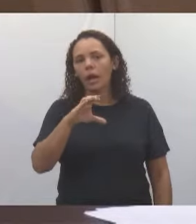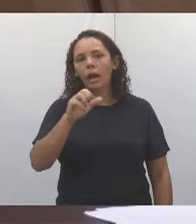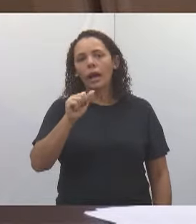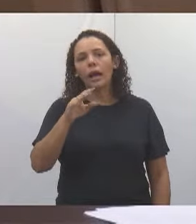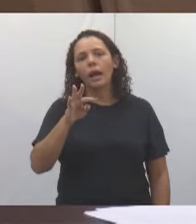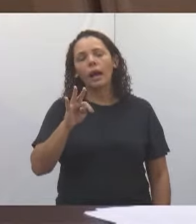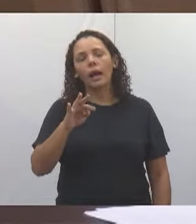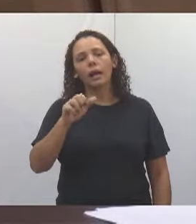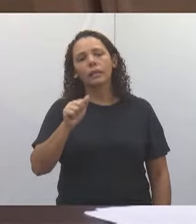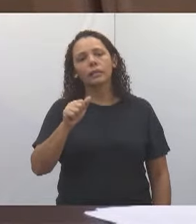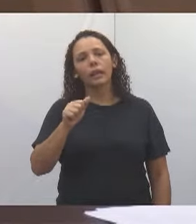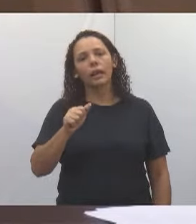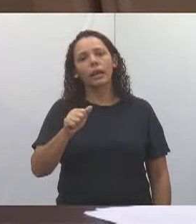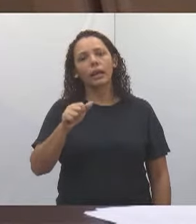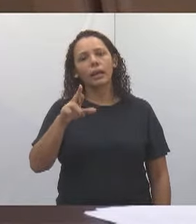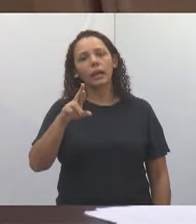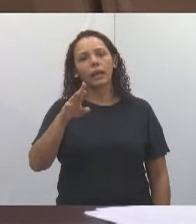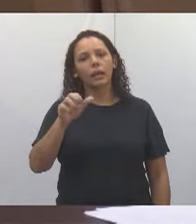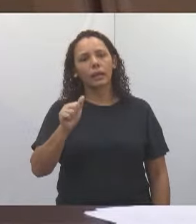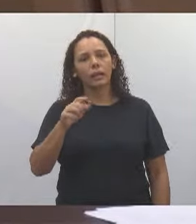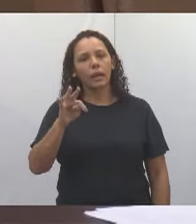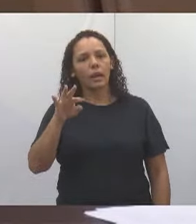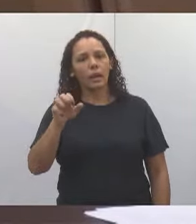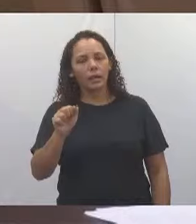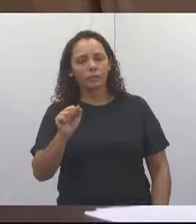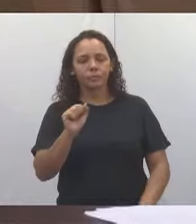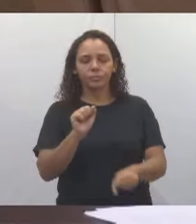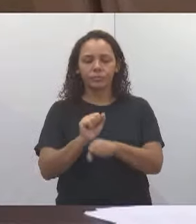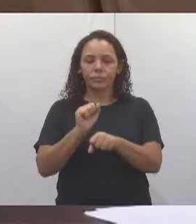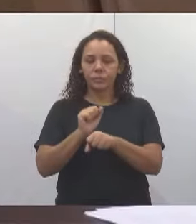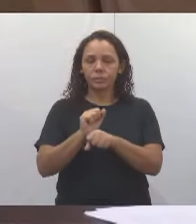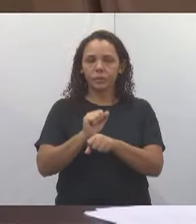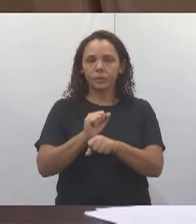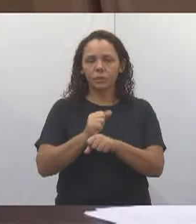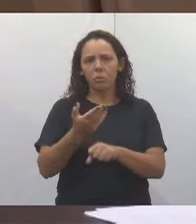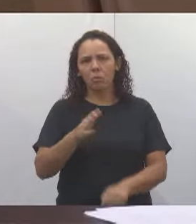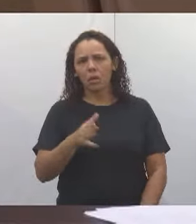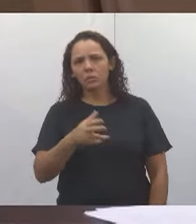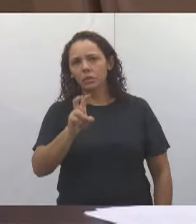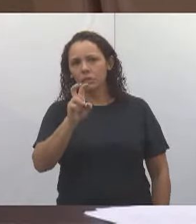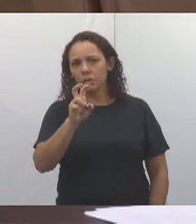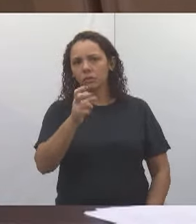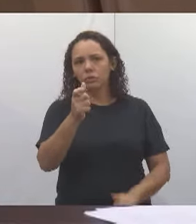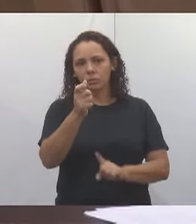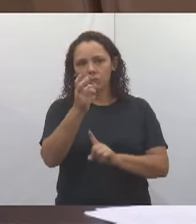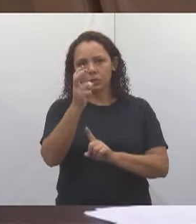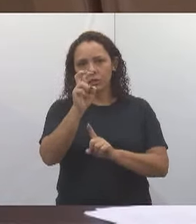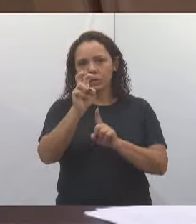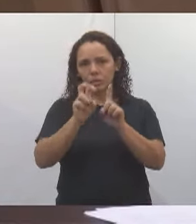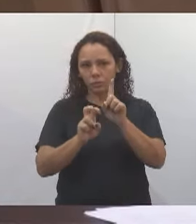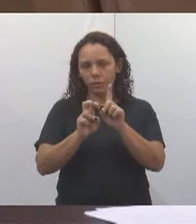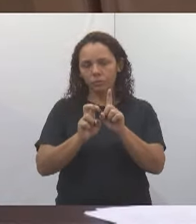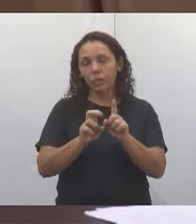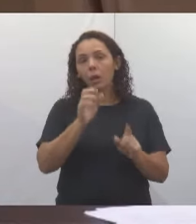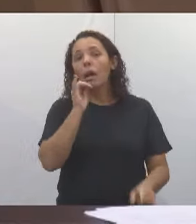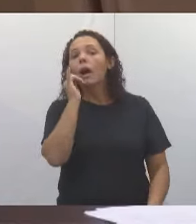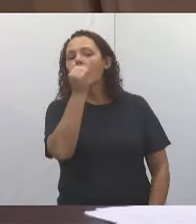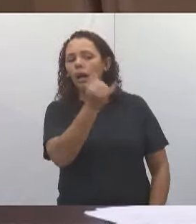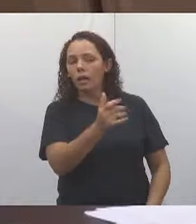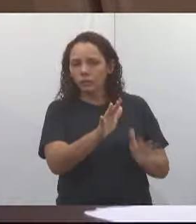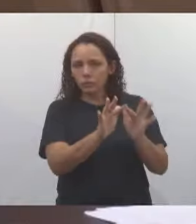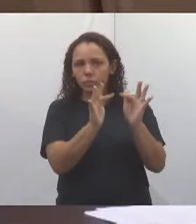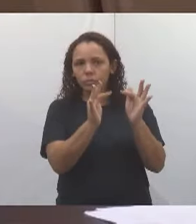fila de espera, previsão de 5 meses. Aí a gente deu essa notícia para a família. Aí